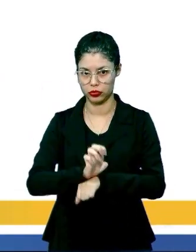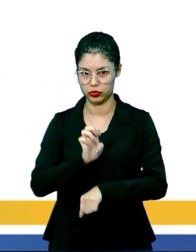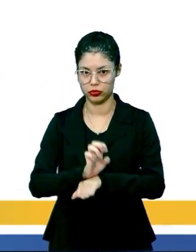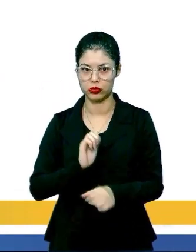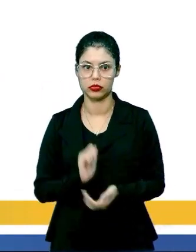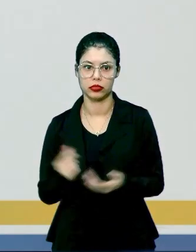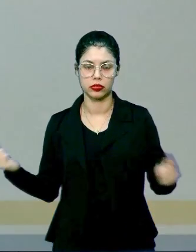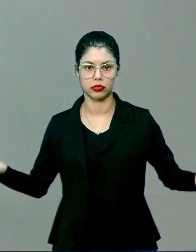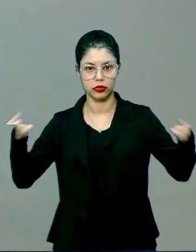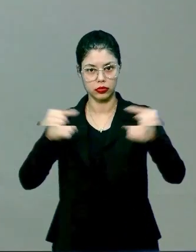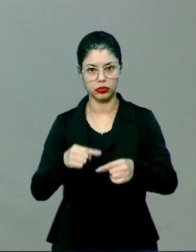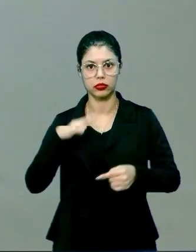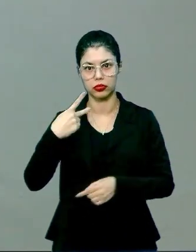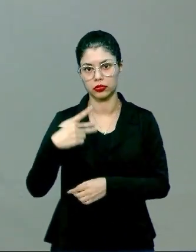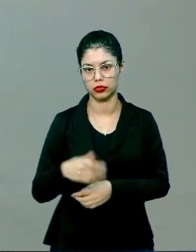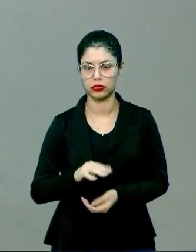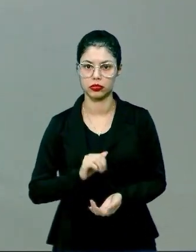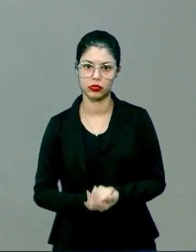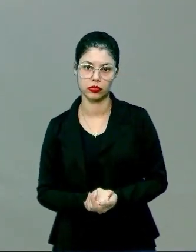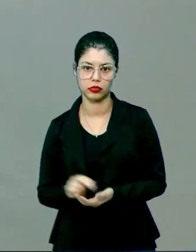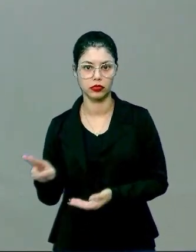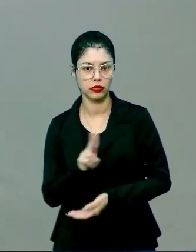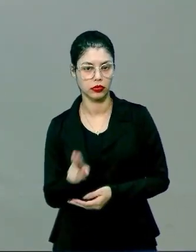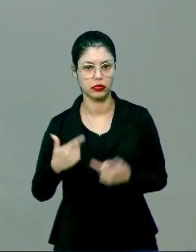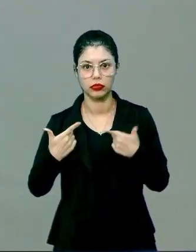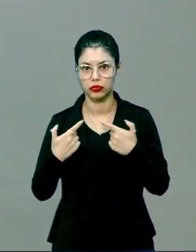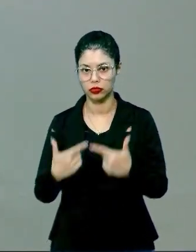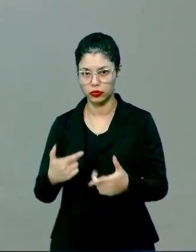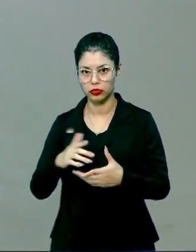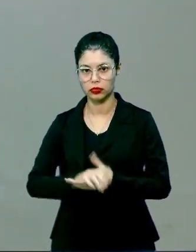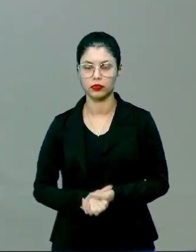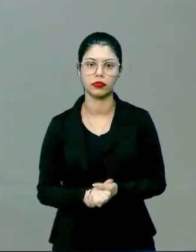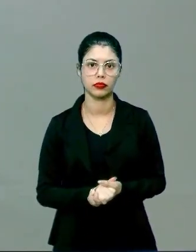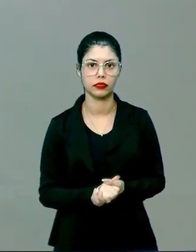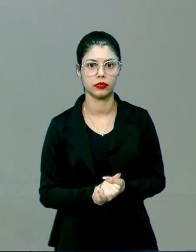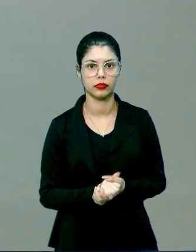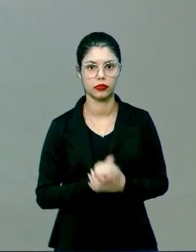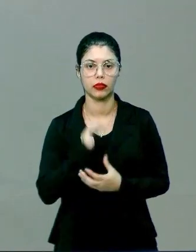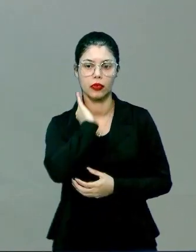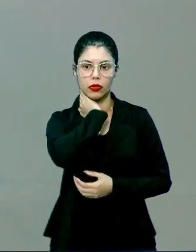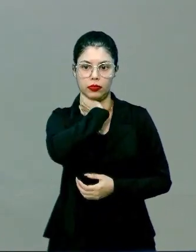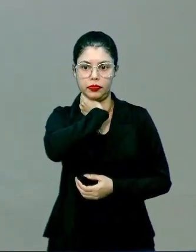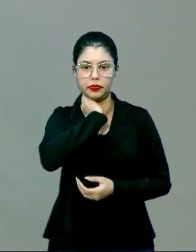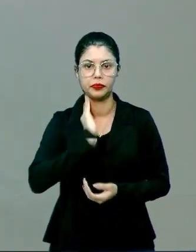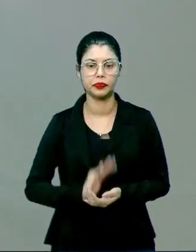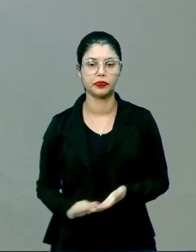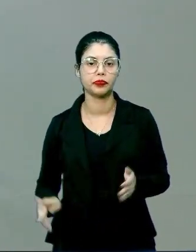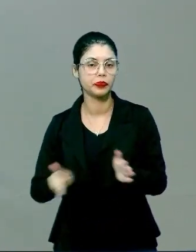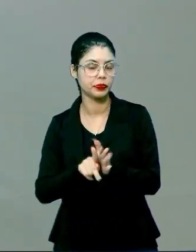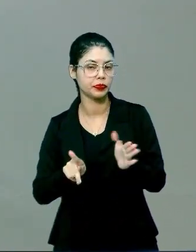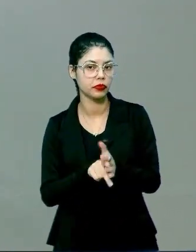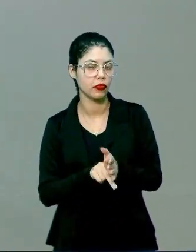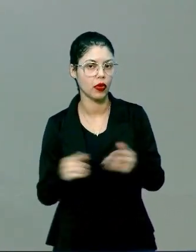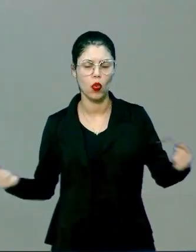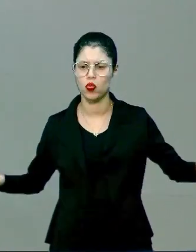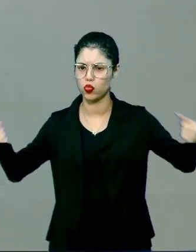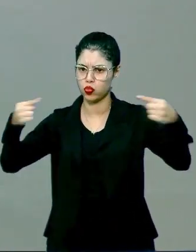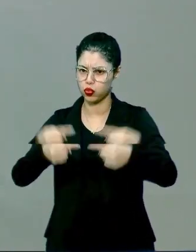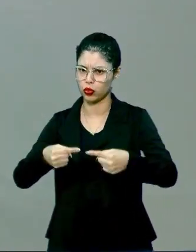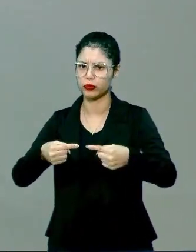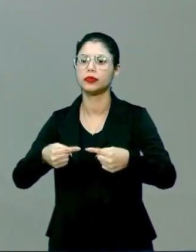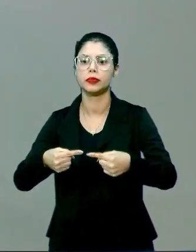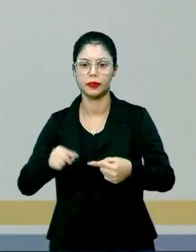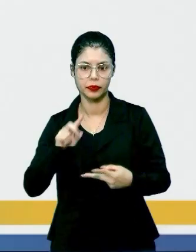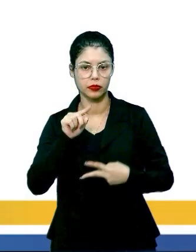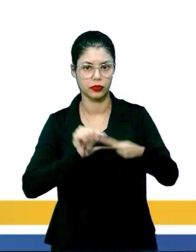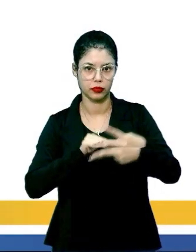estados, a disputa de dois estados, por isso o nome Guerra do Contestado. Né? A Guerra do Contestado foi uma disputa